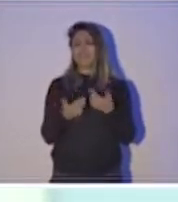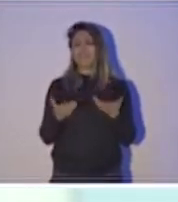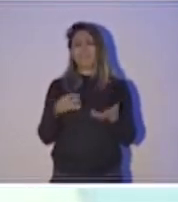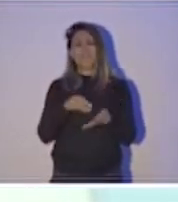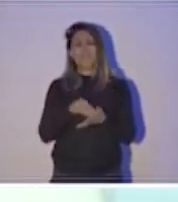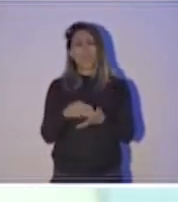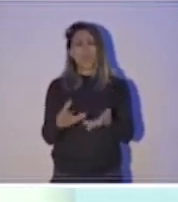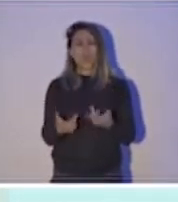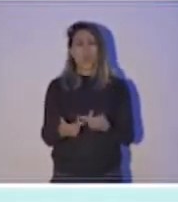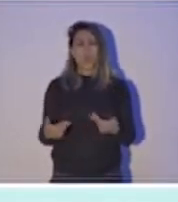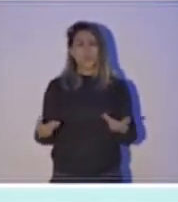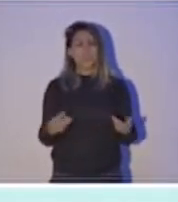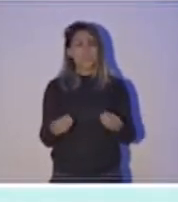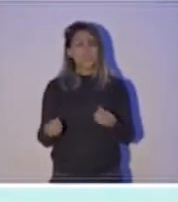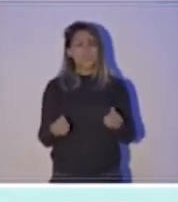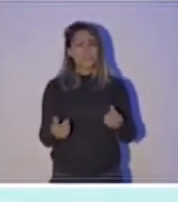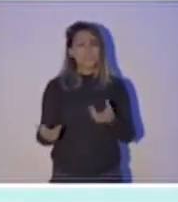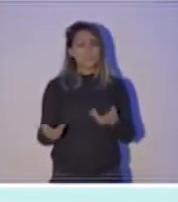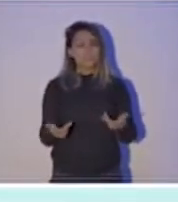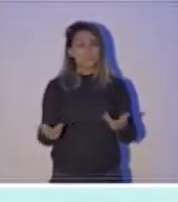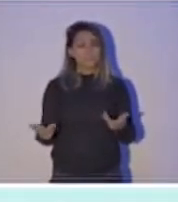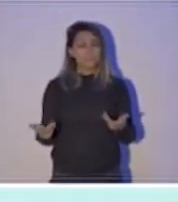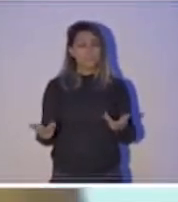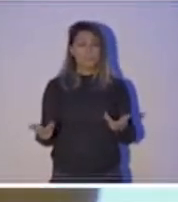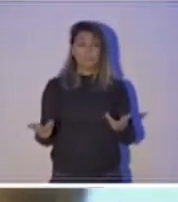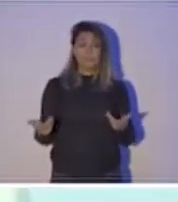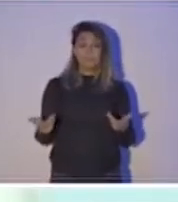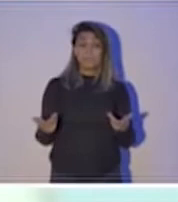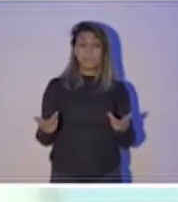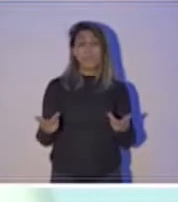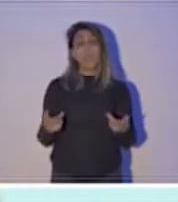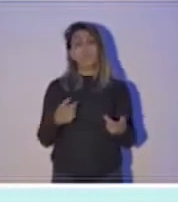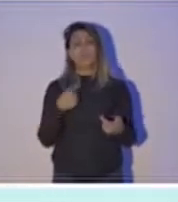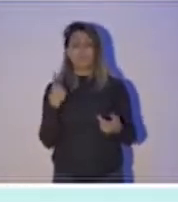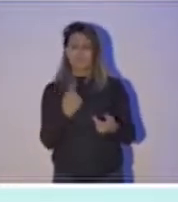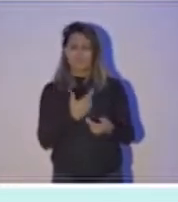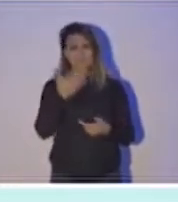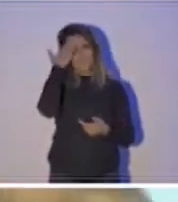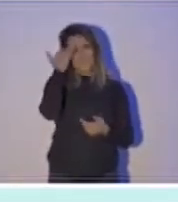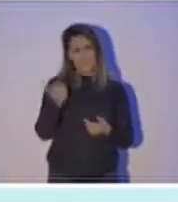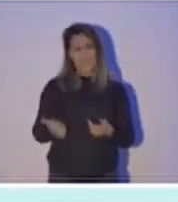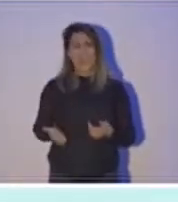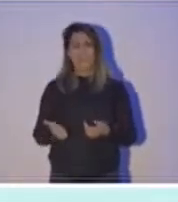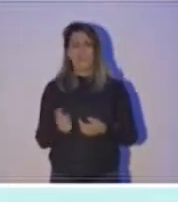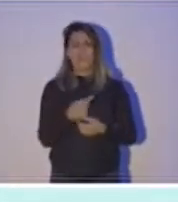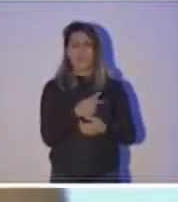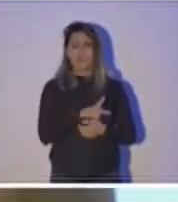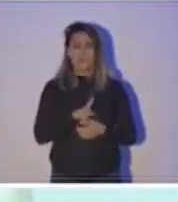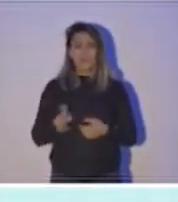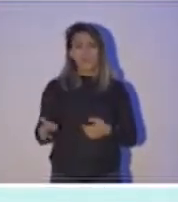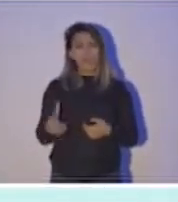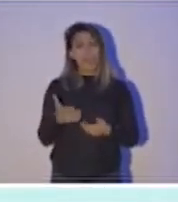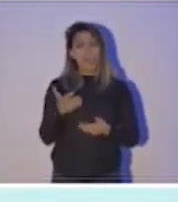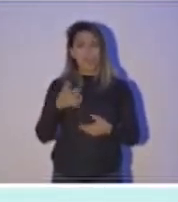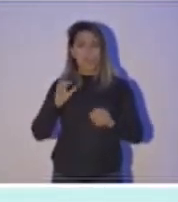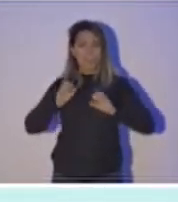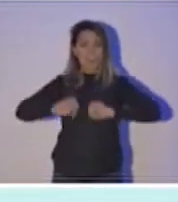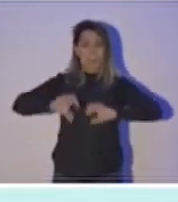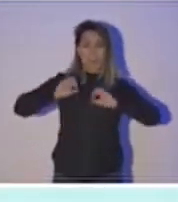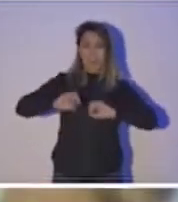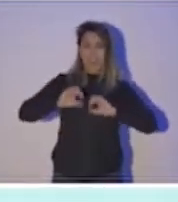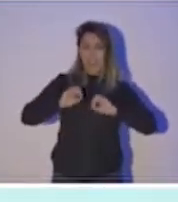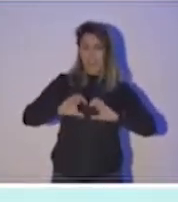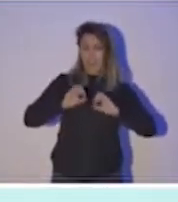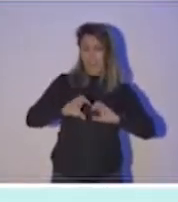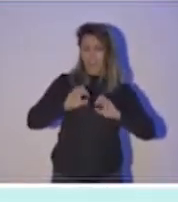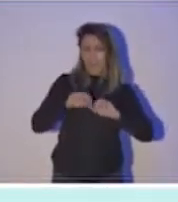forma alguma. Por isso que a gente sabe quando um professor está afim de dar aula, de nos dar aula, de estar